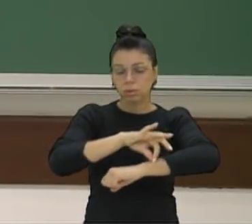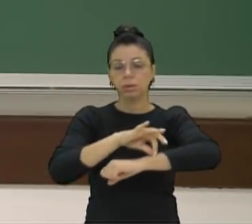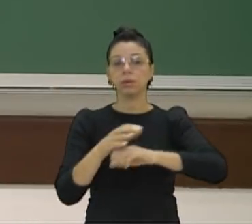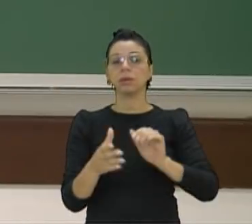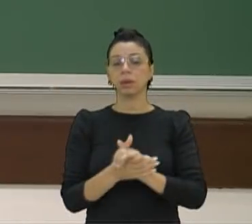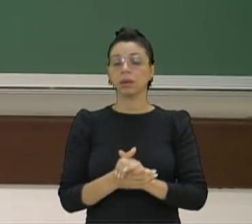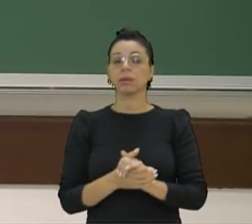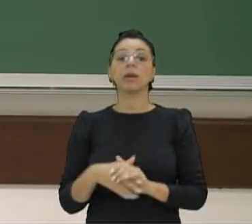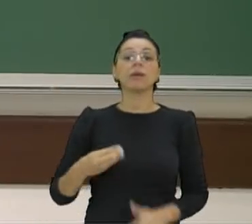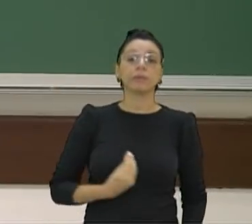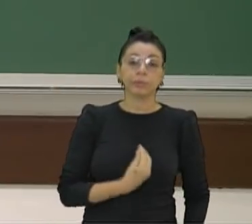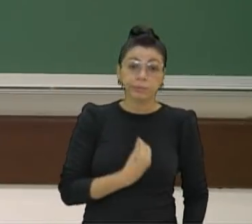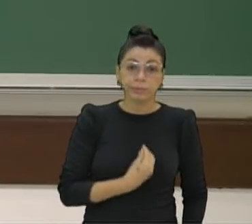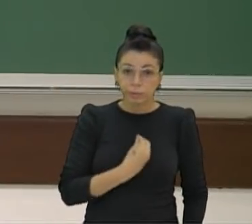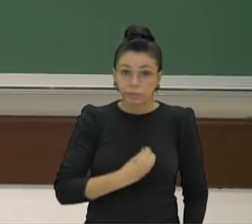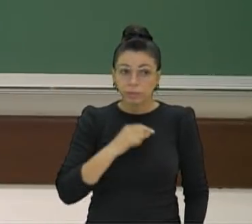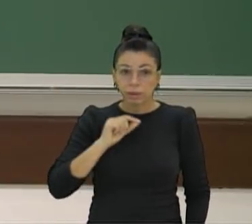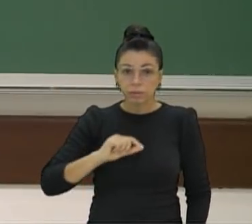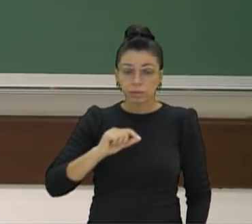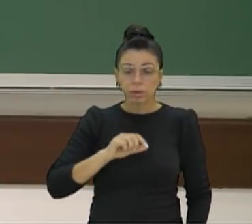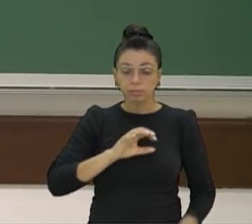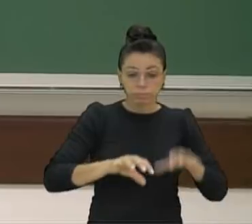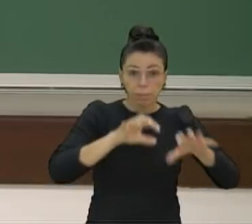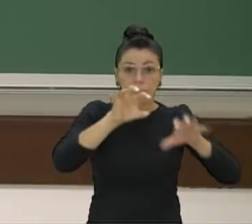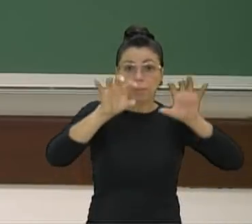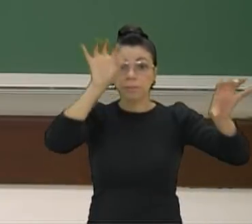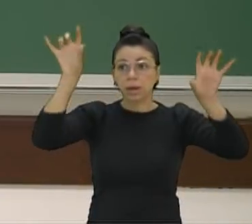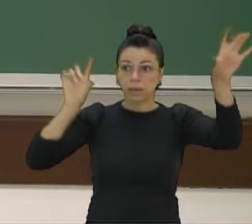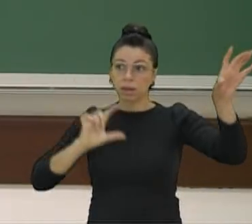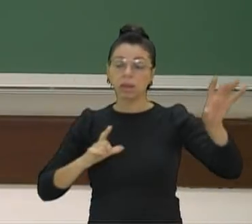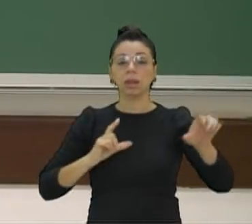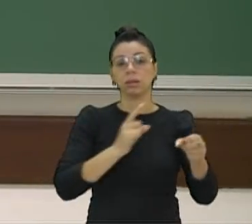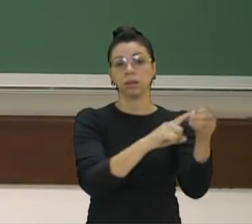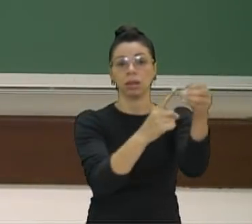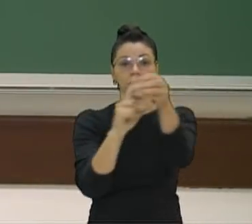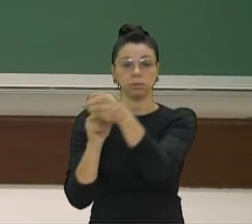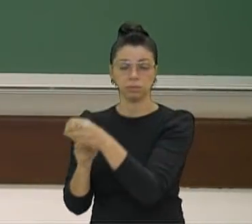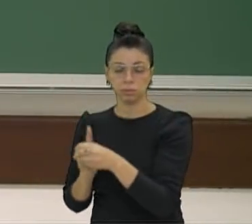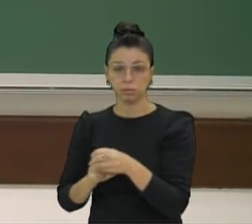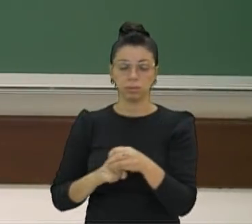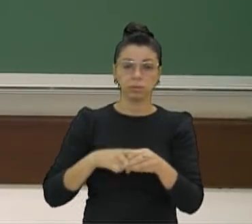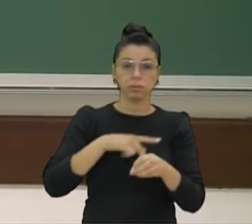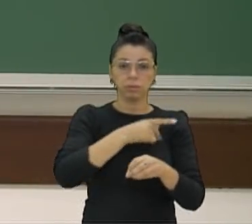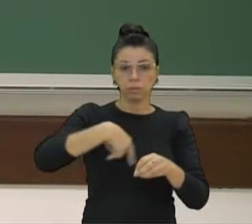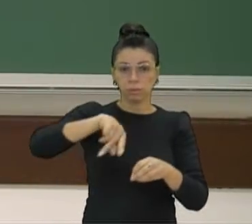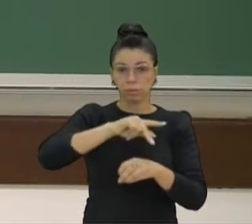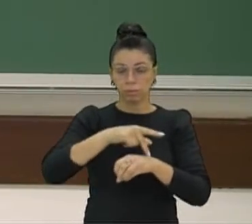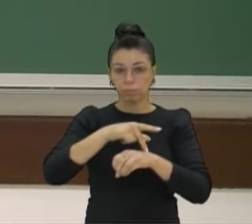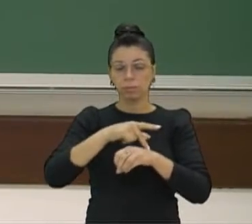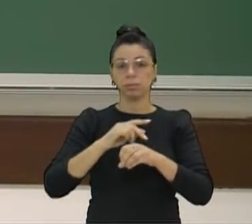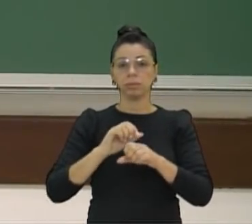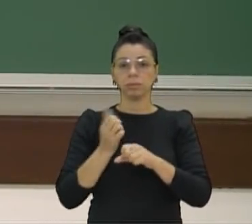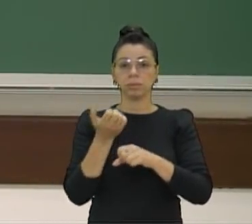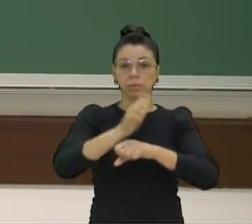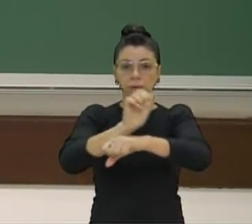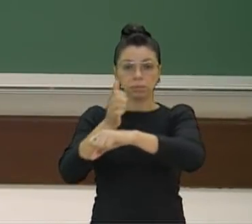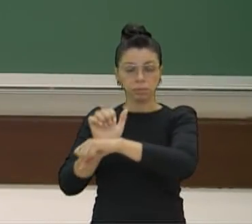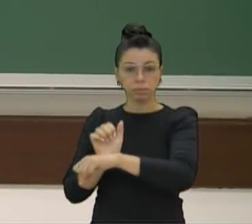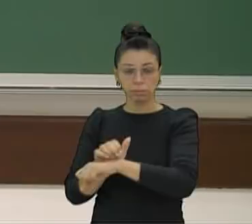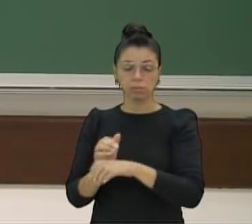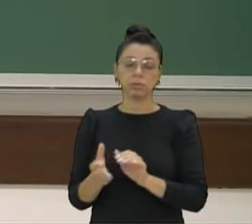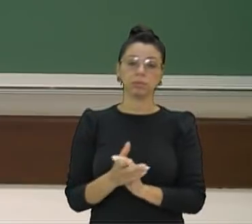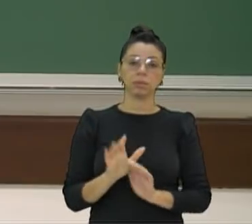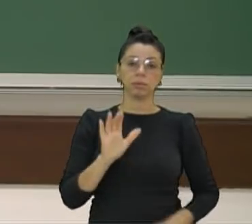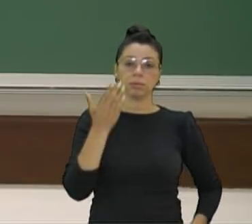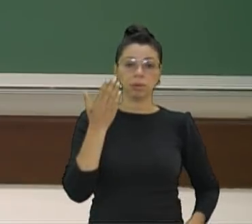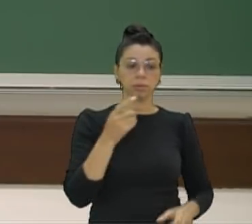da dengue. Por quê? Porque nós temos em vários pontos, em várias cidades aí do nosso estado. Tá? Então são vários surtos